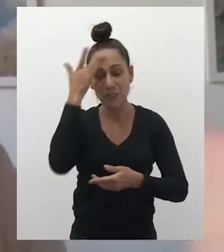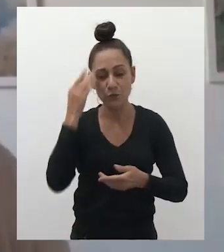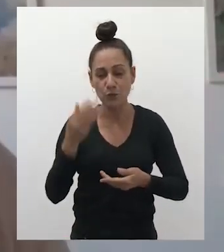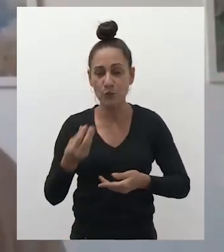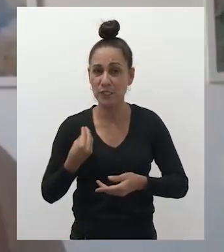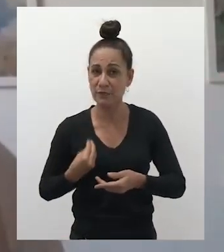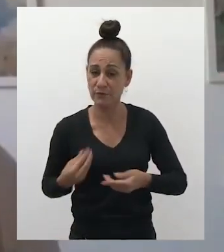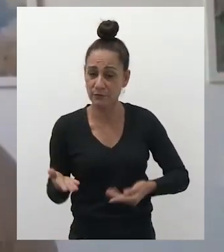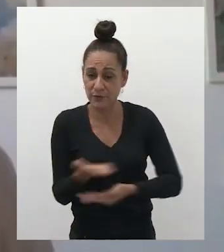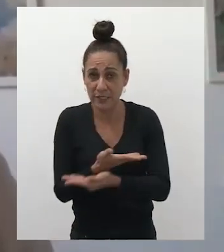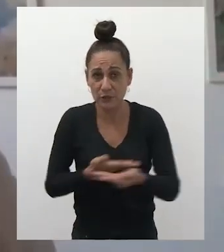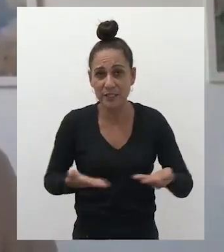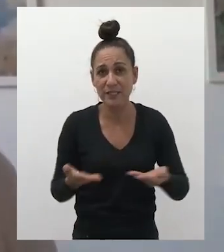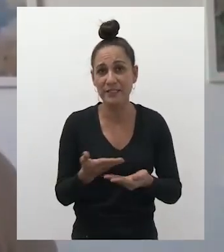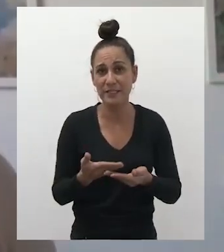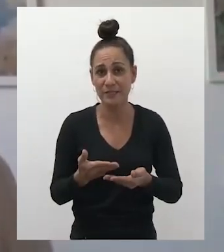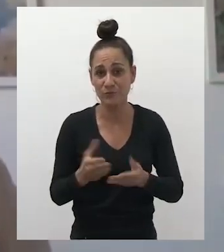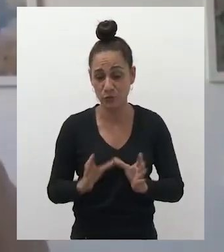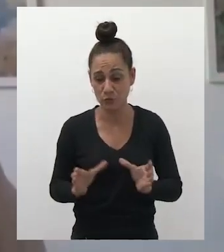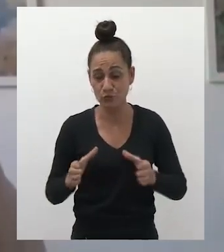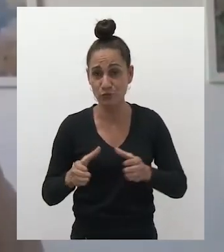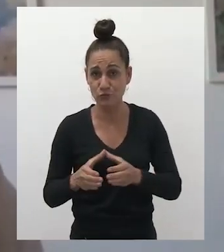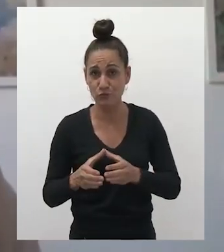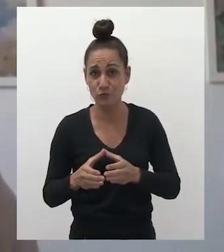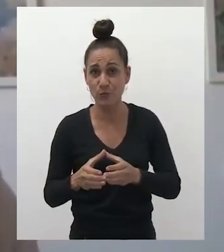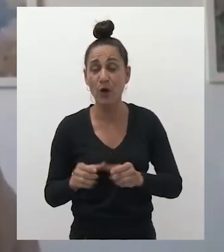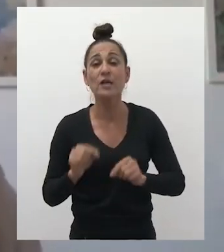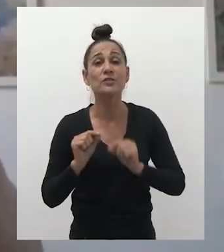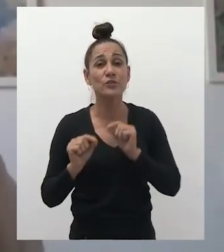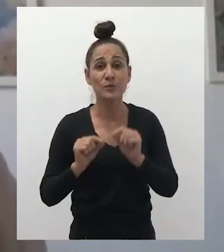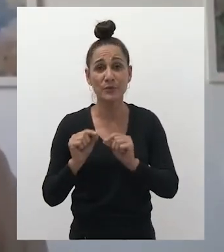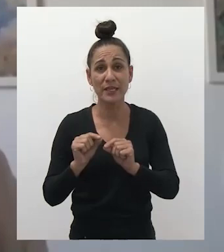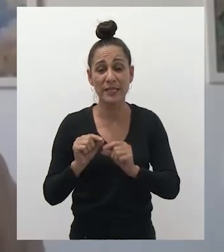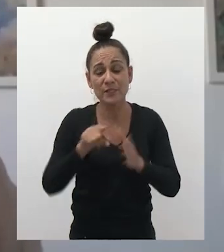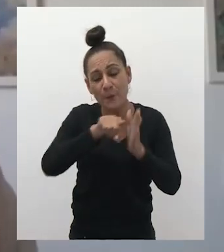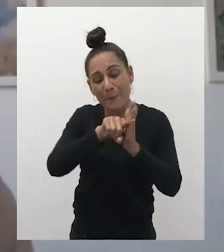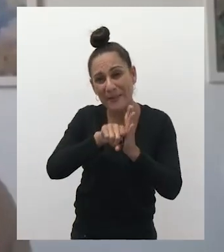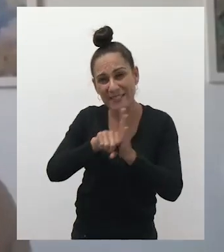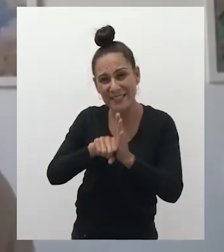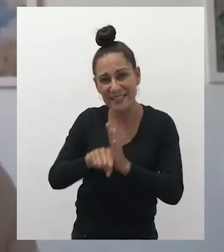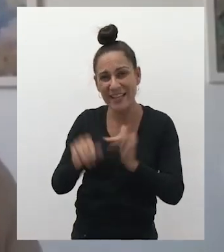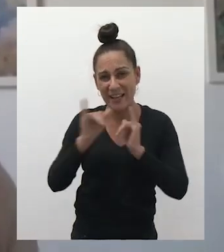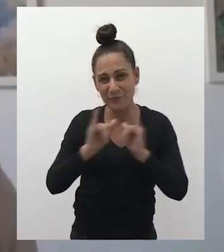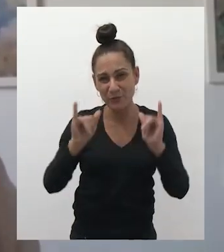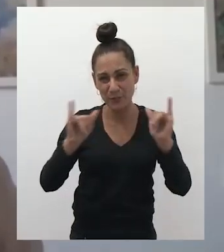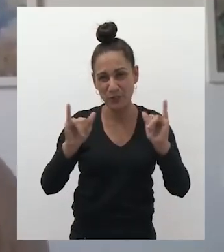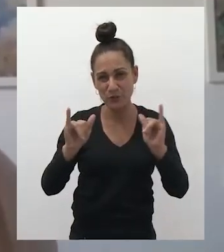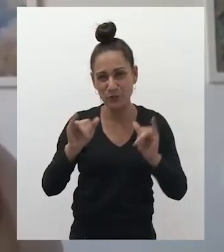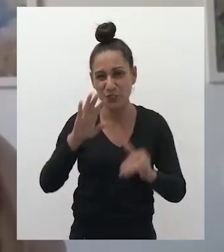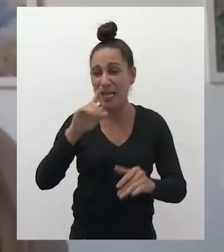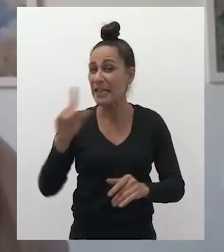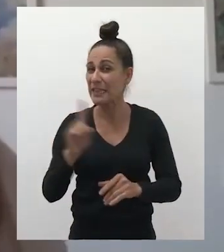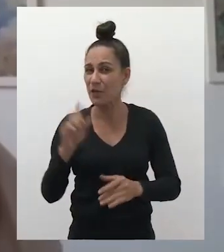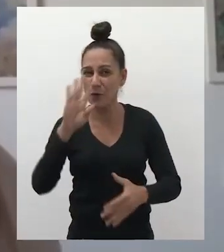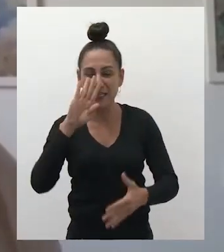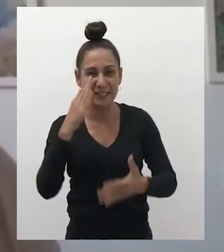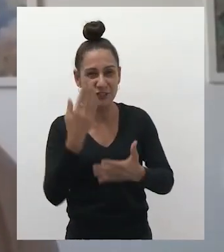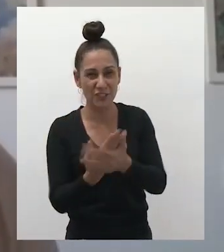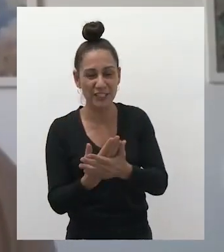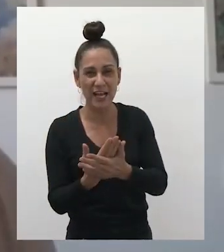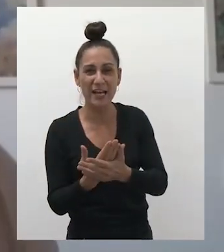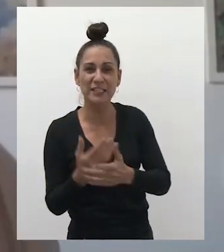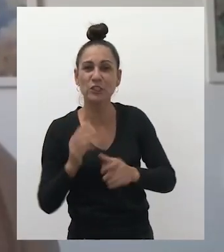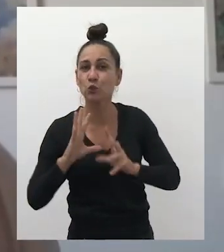pessoas do nosso convívio, de modo mais amplo, sobre pesquisar informações, sobre não acreditar em todos os